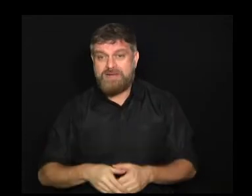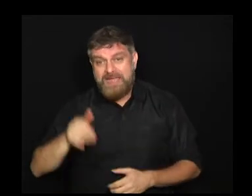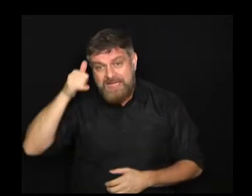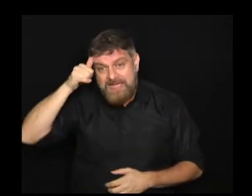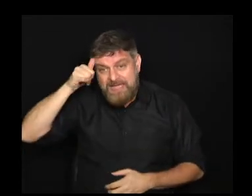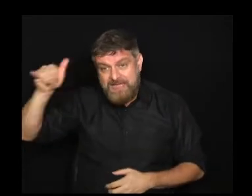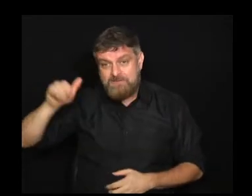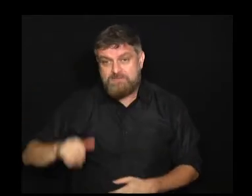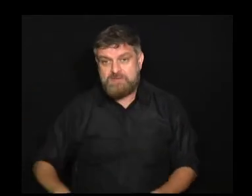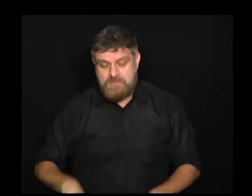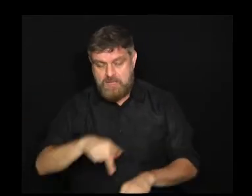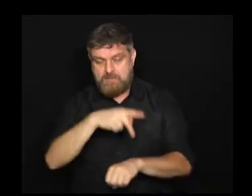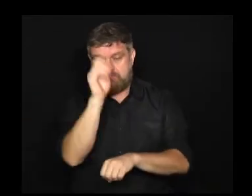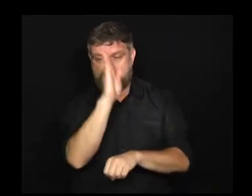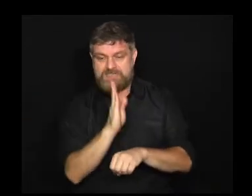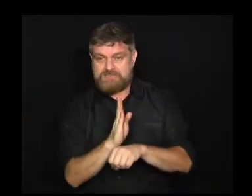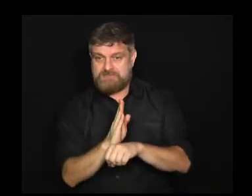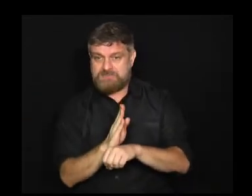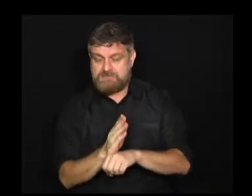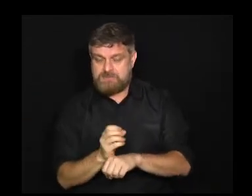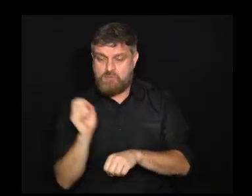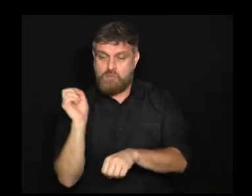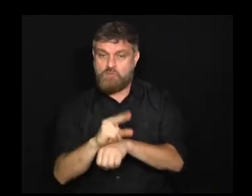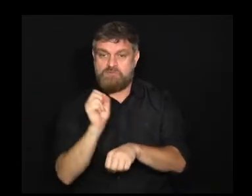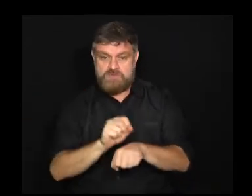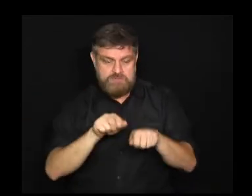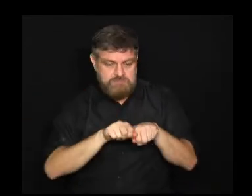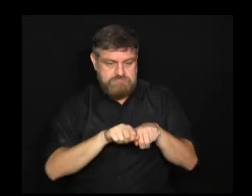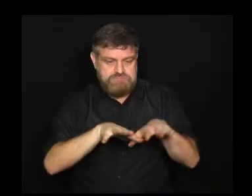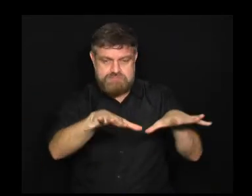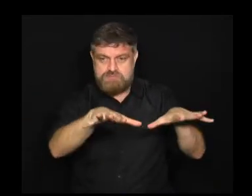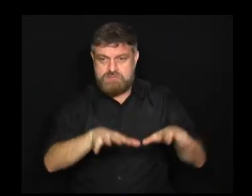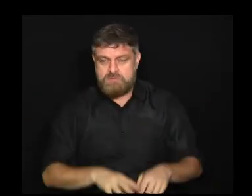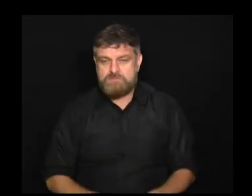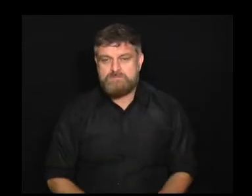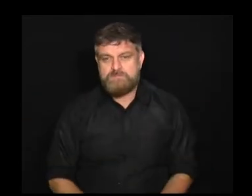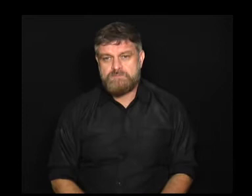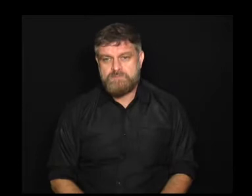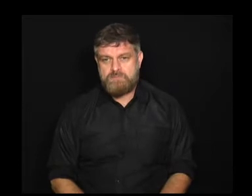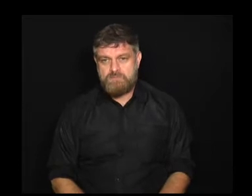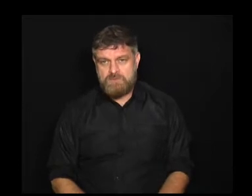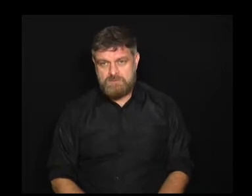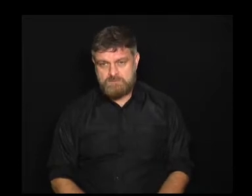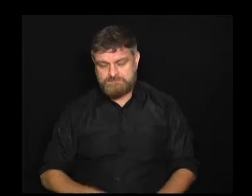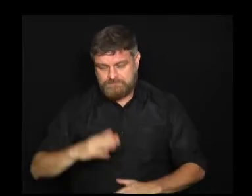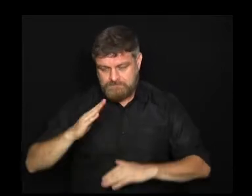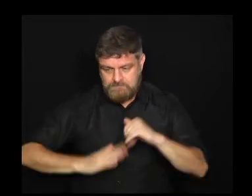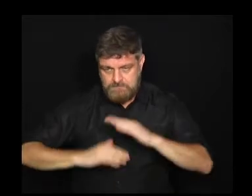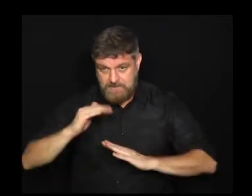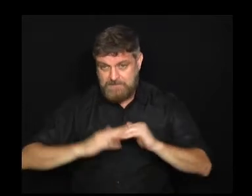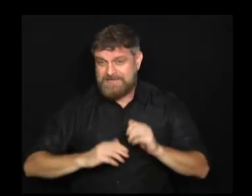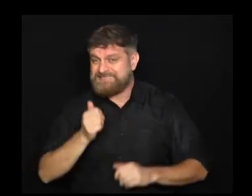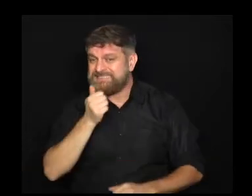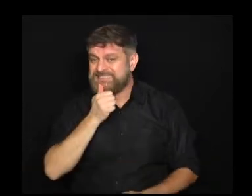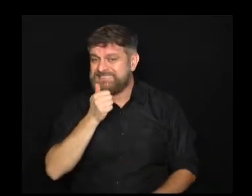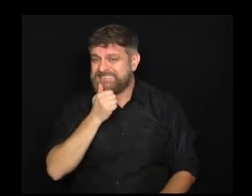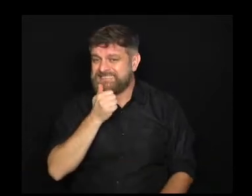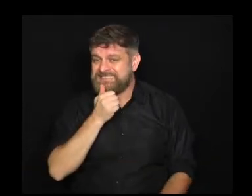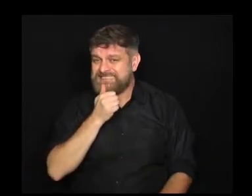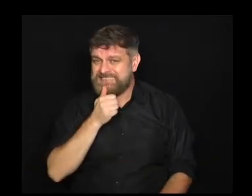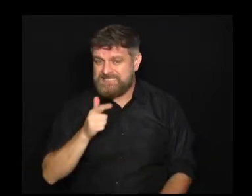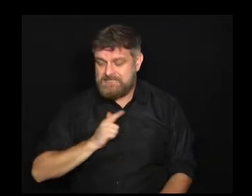evitar a introdução no nosso meio. Eu acho que é isso, eu acho que, assim, do ponto de vista das ações que ainda são